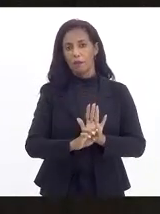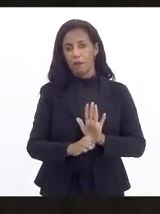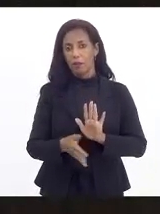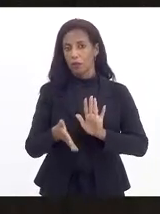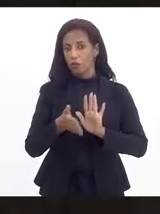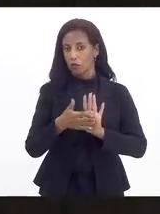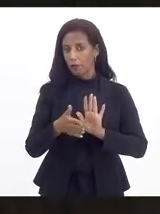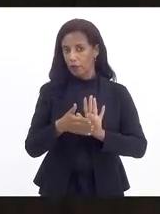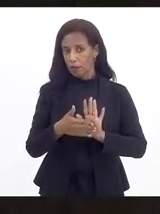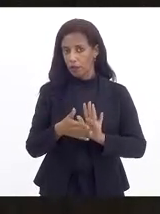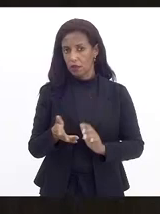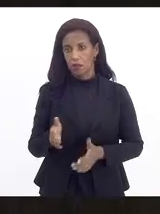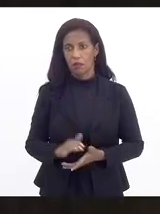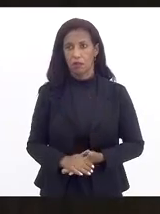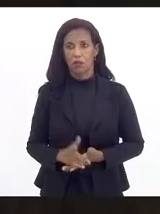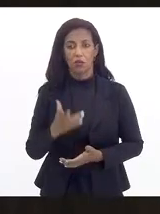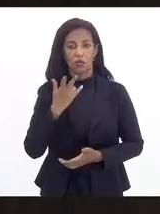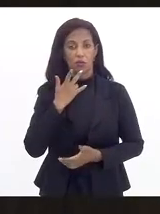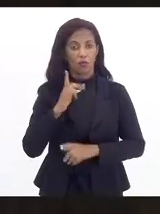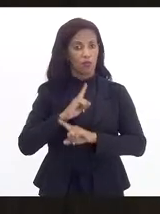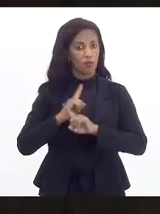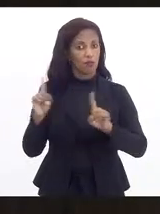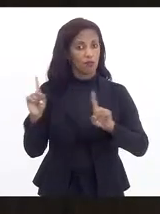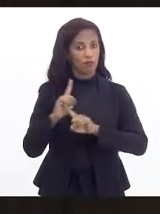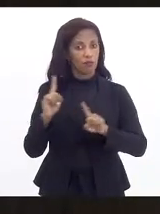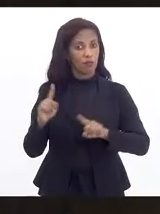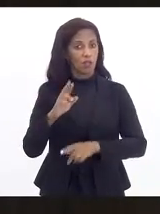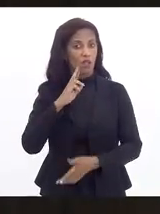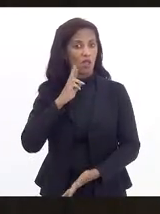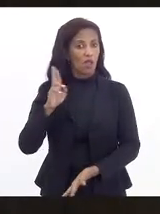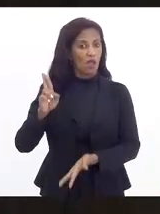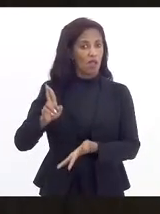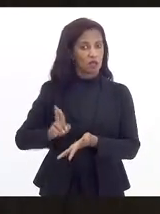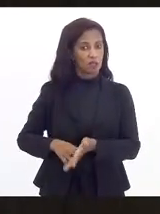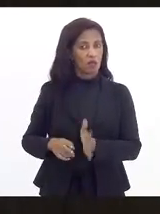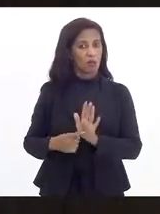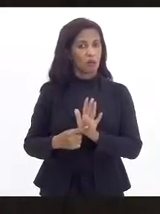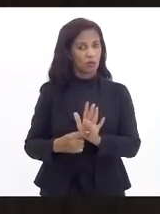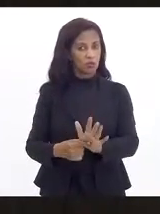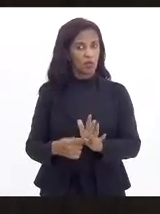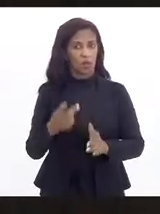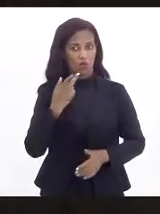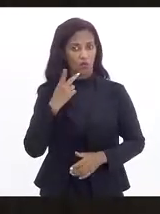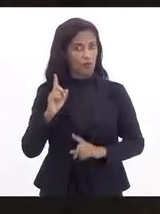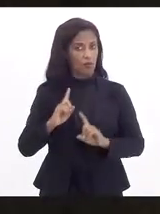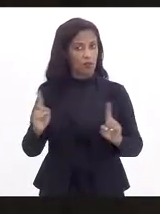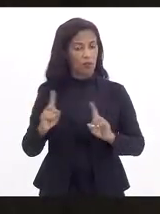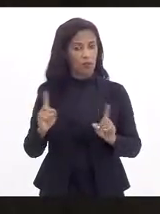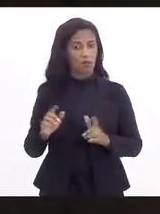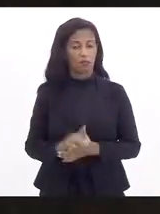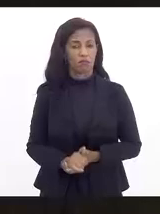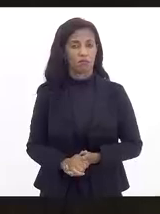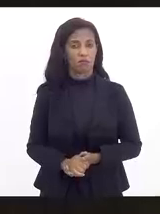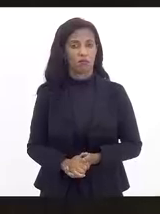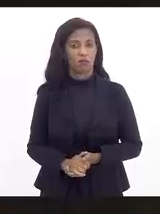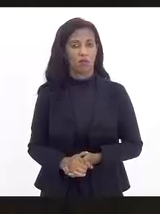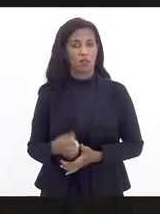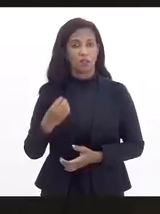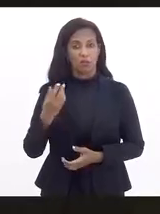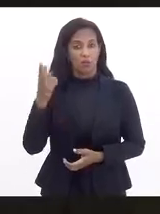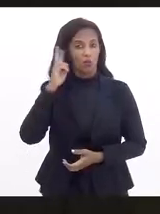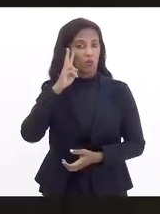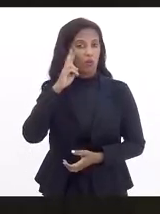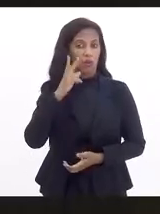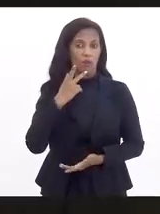não disse que o deputado Luiz Paulo não tinha razão para apresentar emenda. Salvo engano, o deputado Luiz Paulo não se lembra de